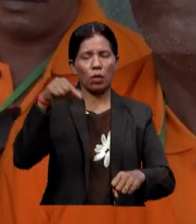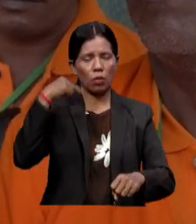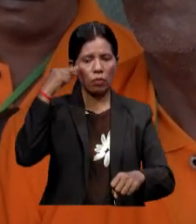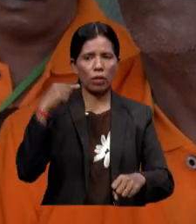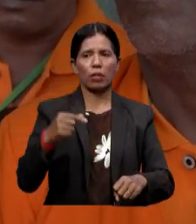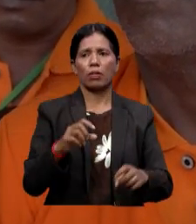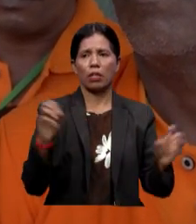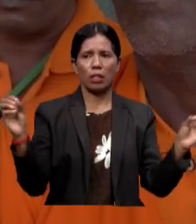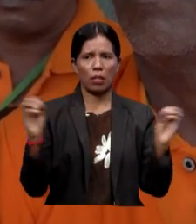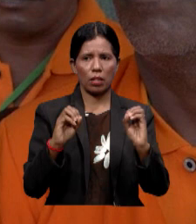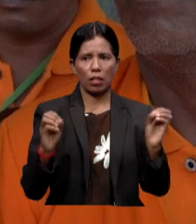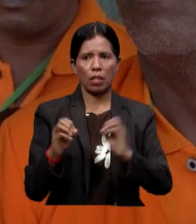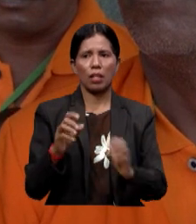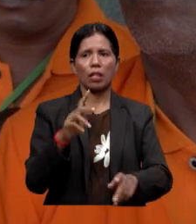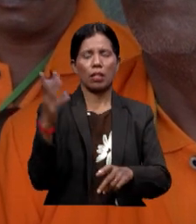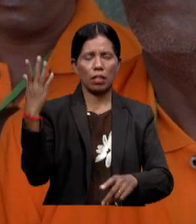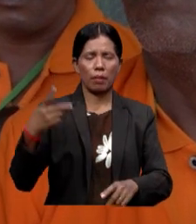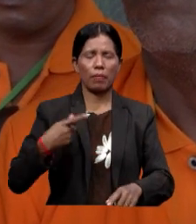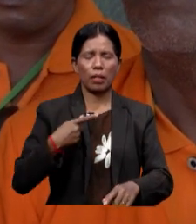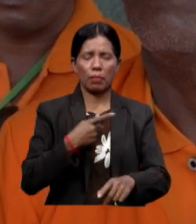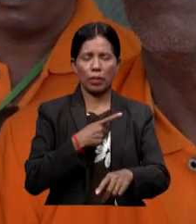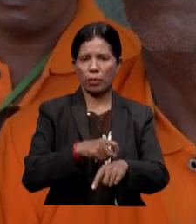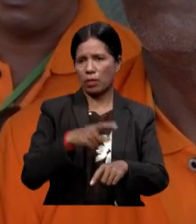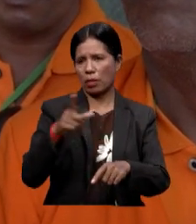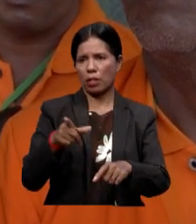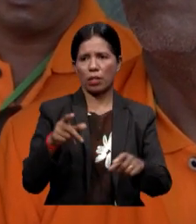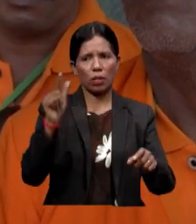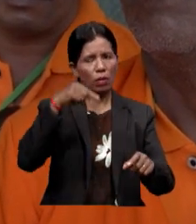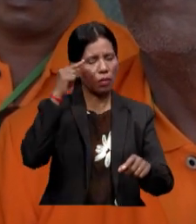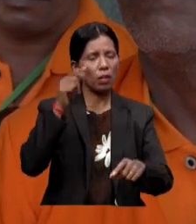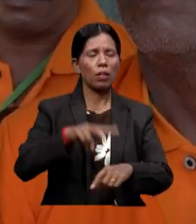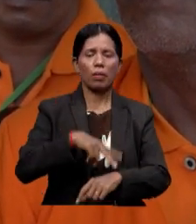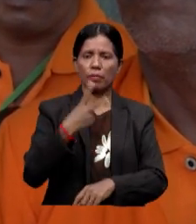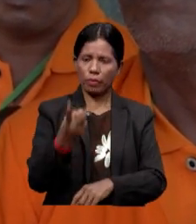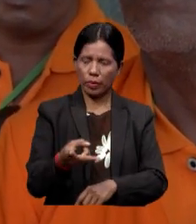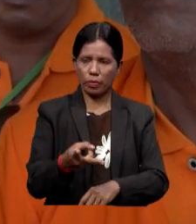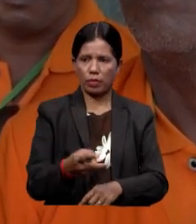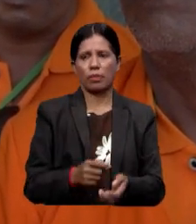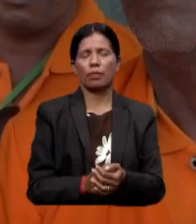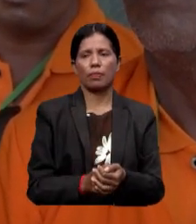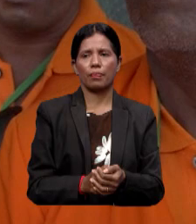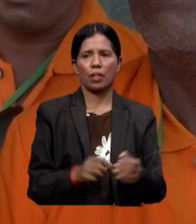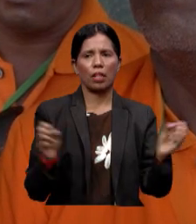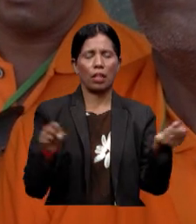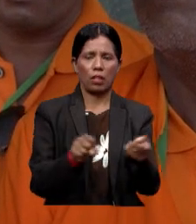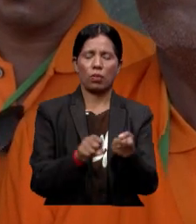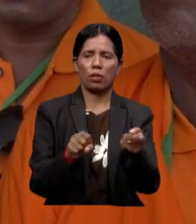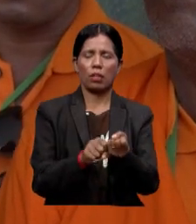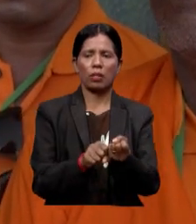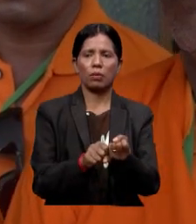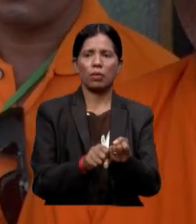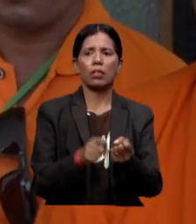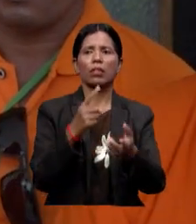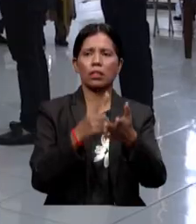minoritário, lá ia maioria ia parlamento, está claro. Governo é monoquedas. Tanto, nia lá cumpri, ou saída, mas